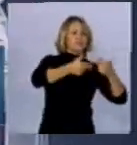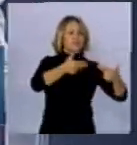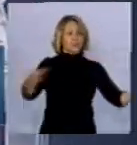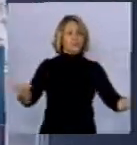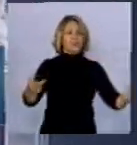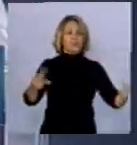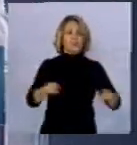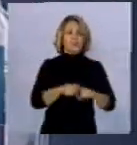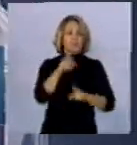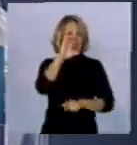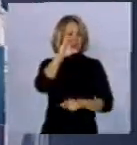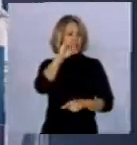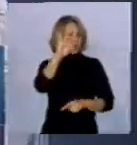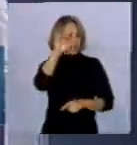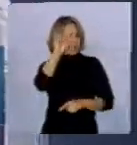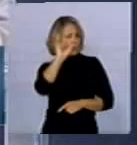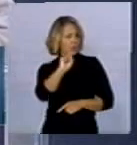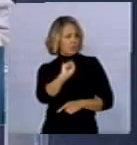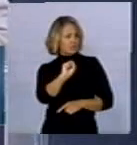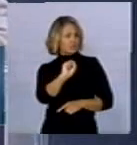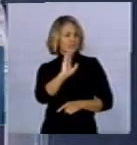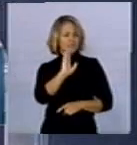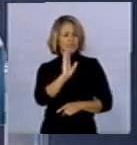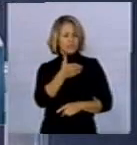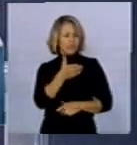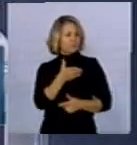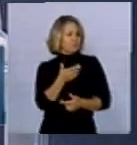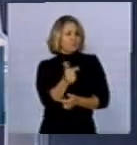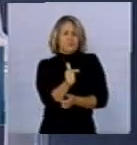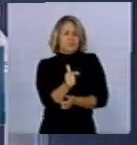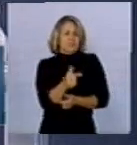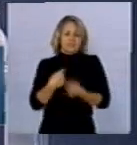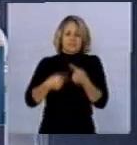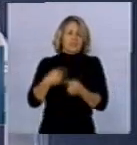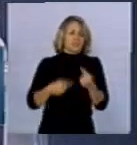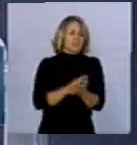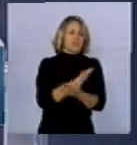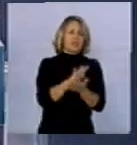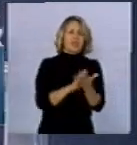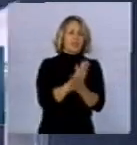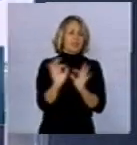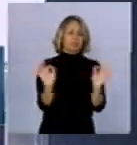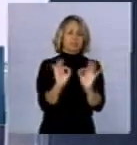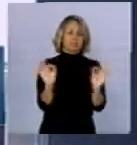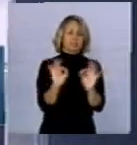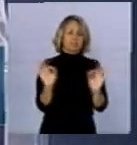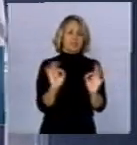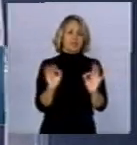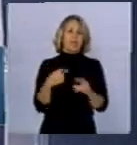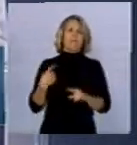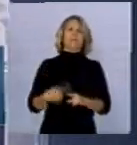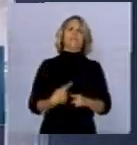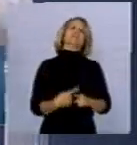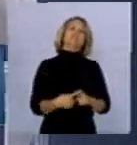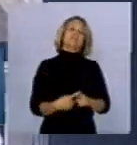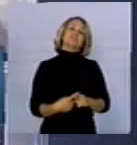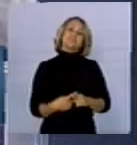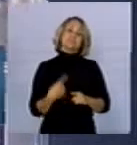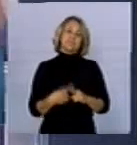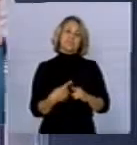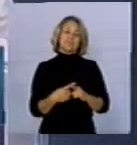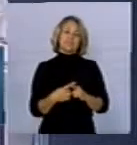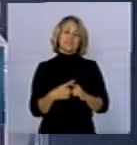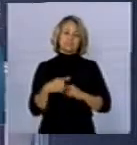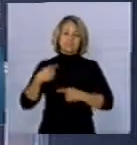das cotas é absolutamente indiscutível não há o que discutir mas por quê Porque